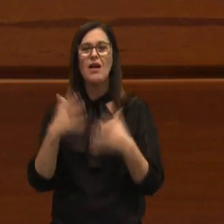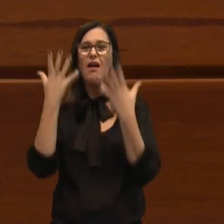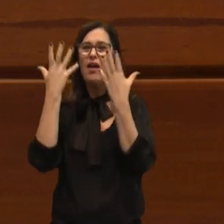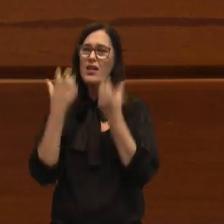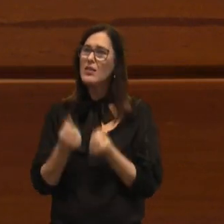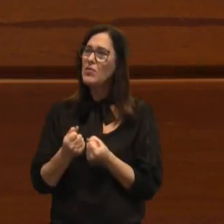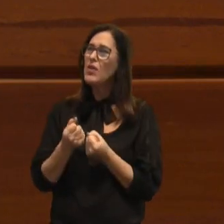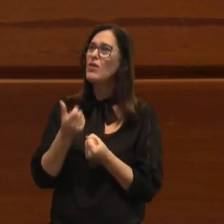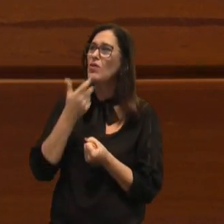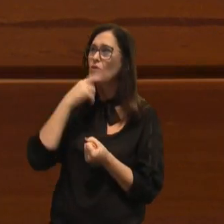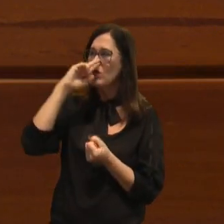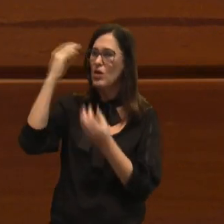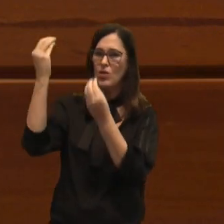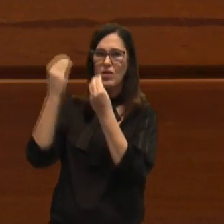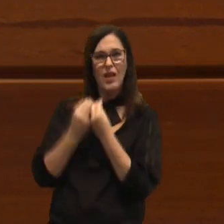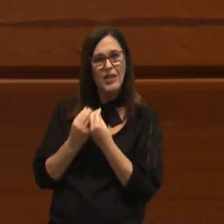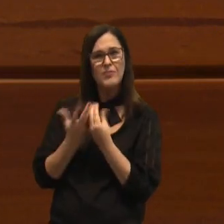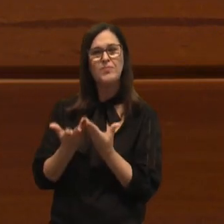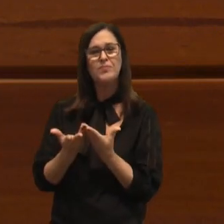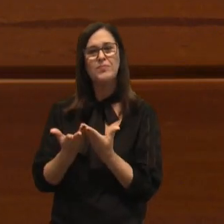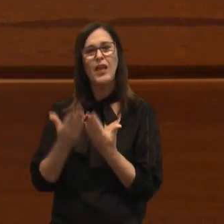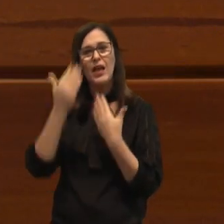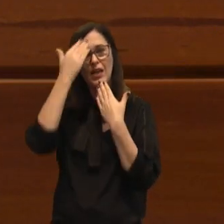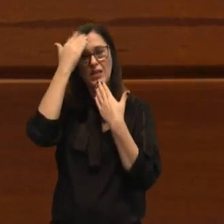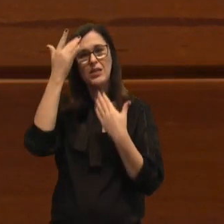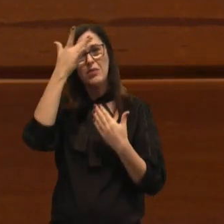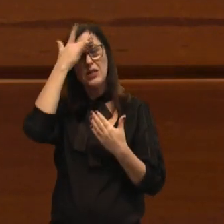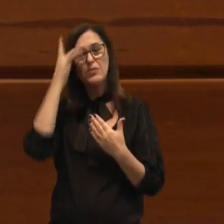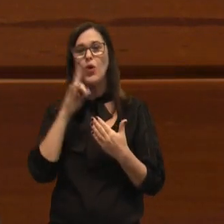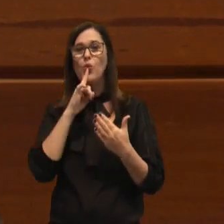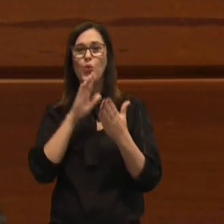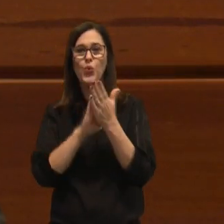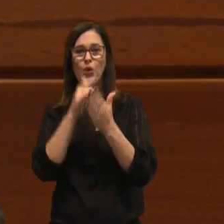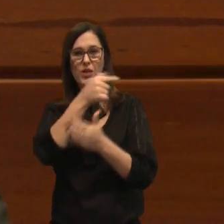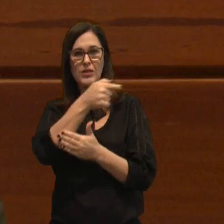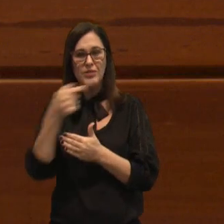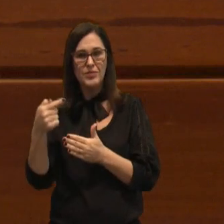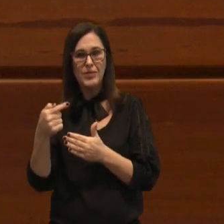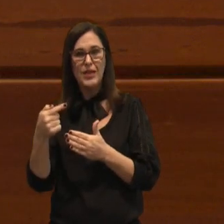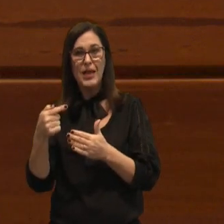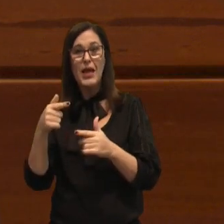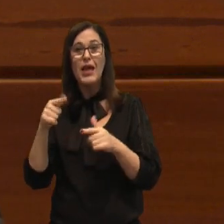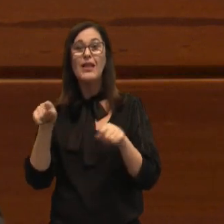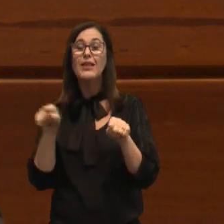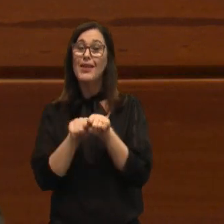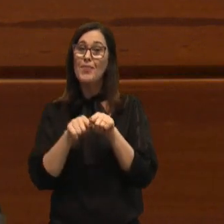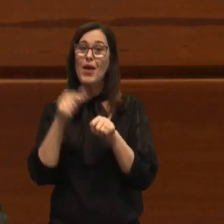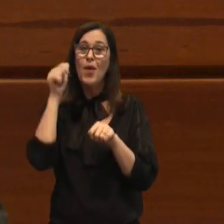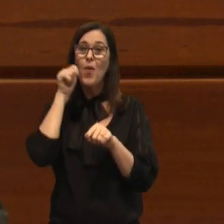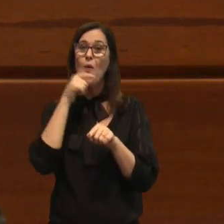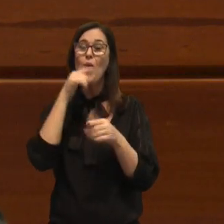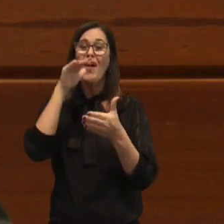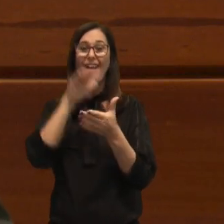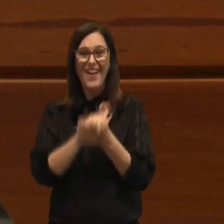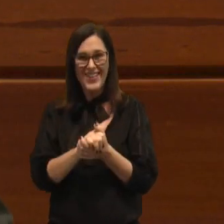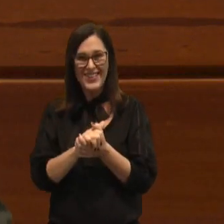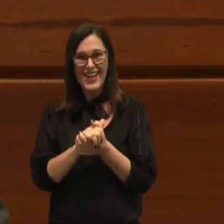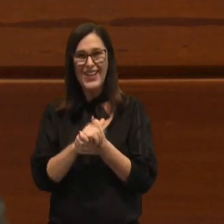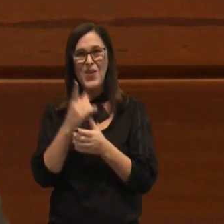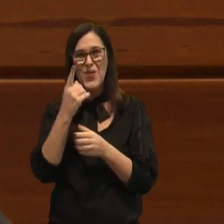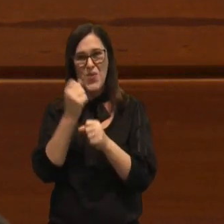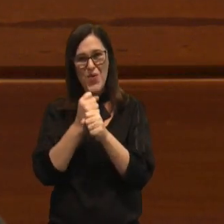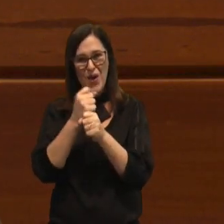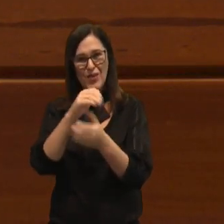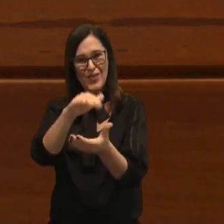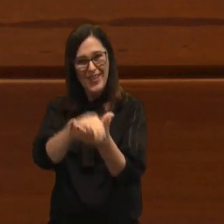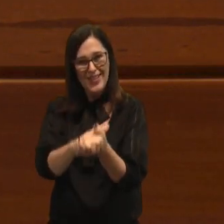recebido do Senhor. Agradecemos pelos aniversariantes da semana e pelos casais também que completam mais um ano de vida